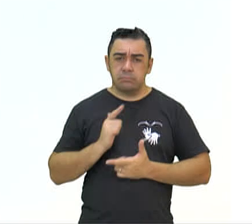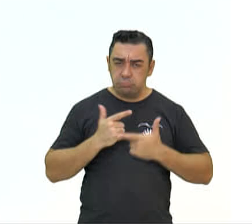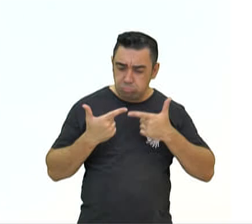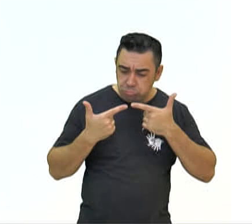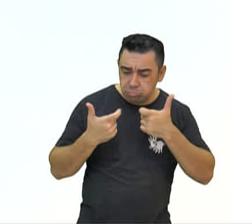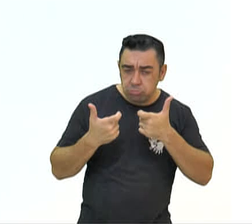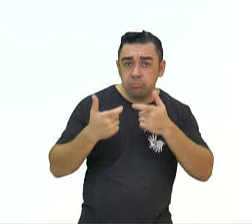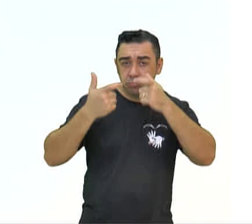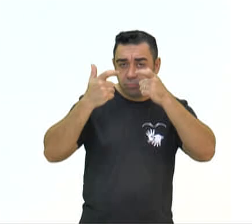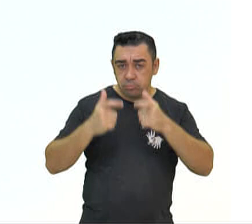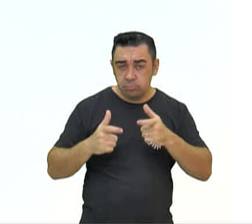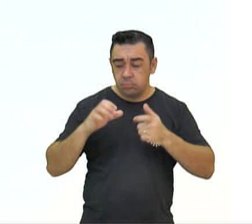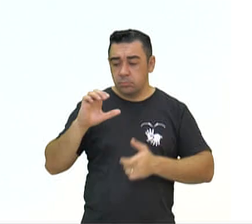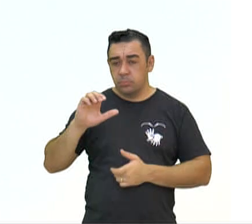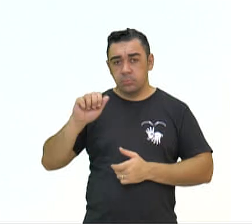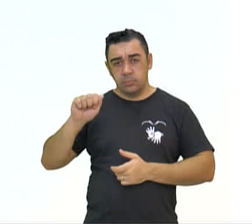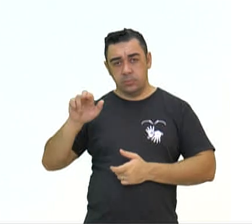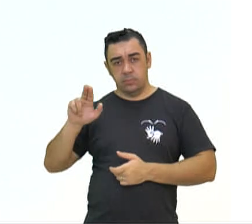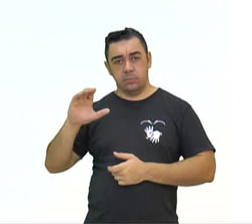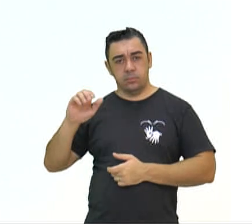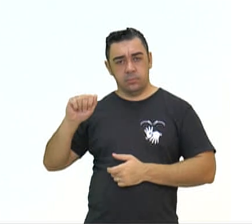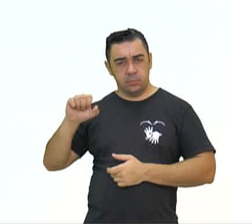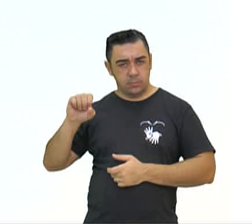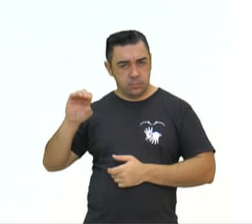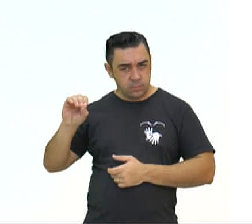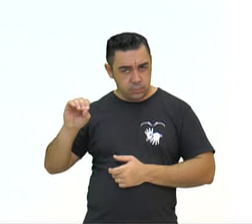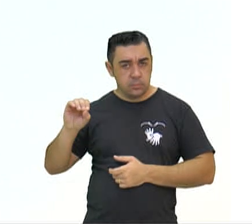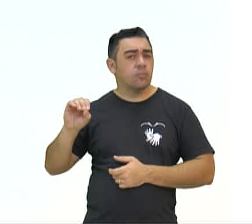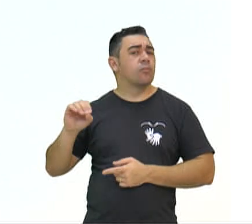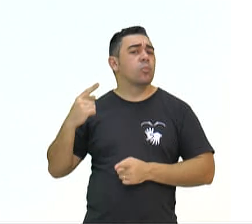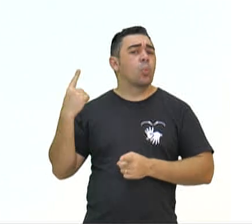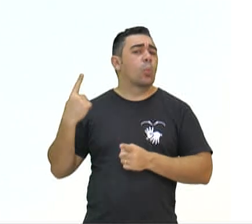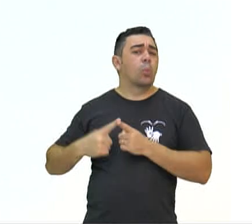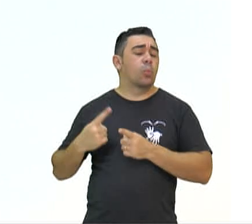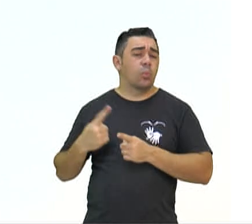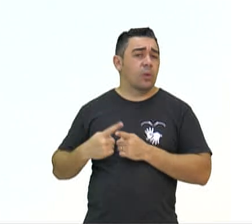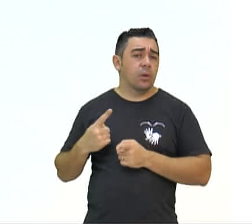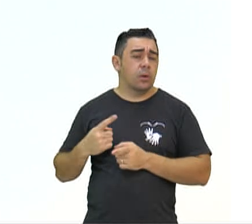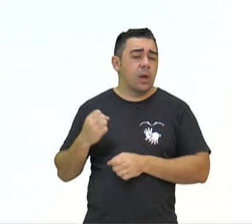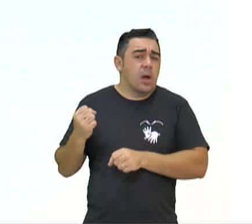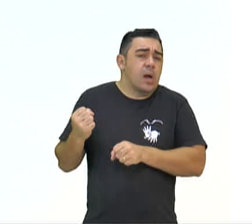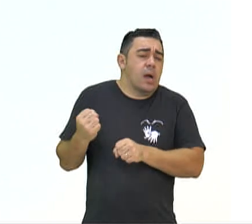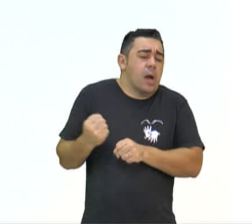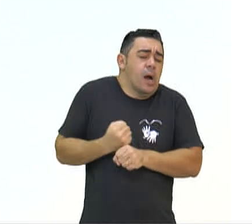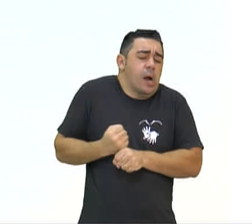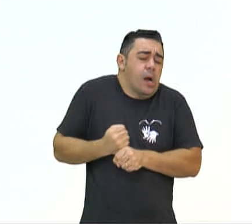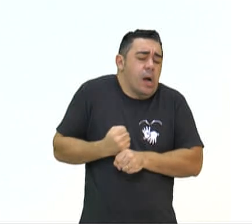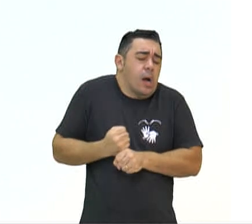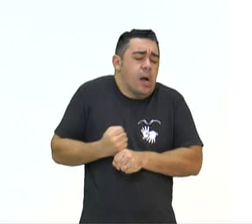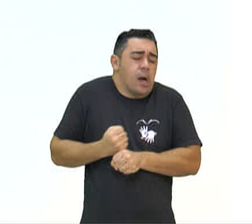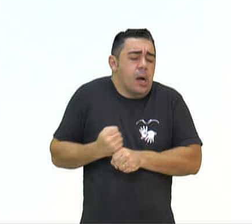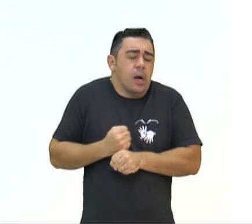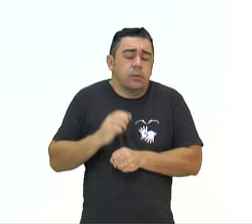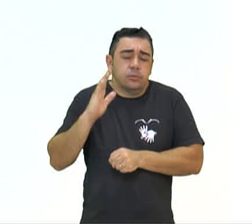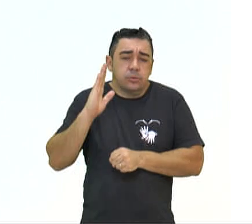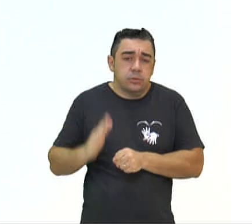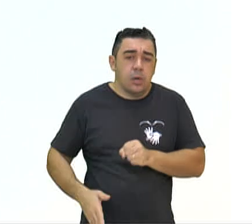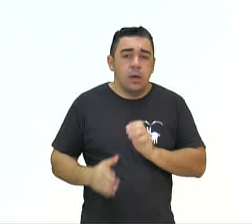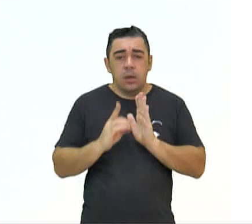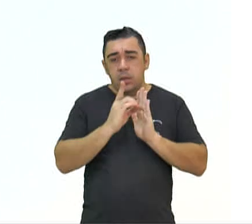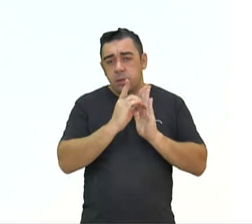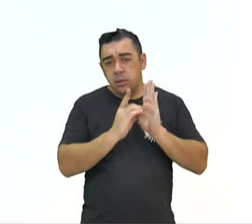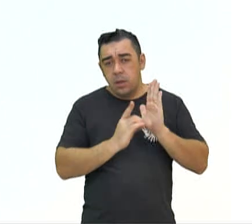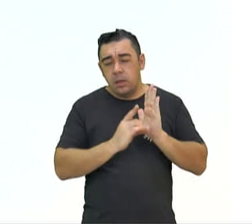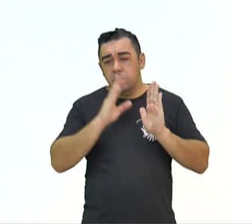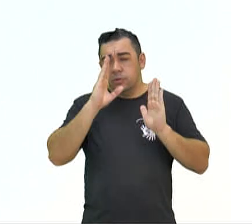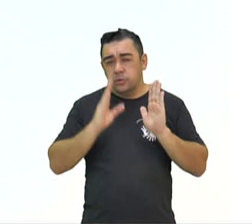armados na região do Cáucaso são resultados de anos, décadas e podemos até dizer